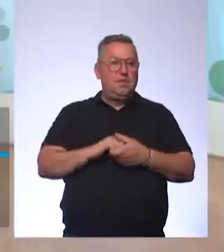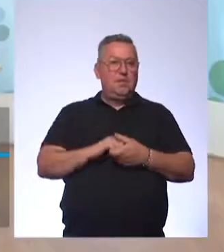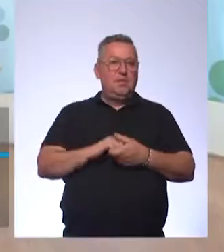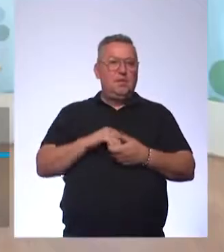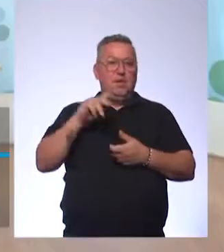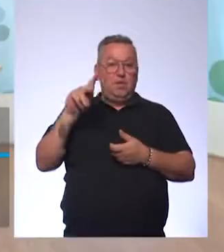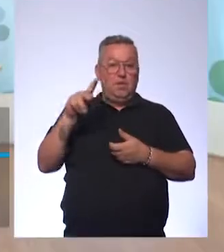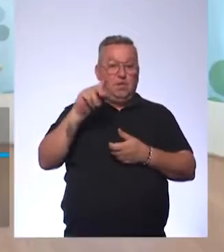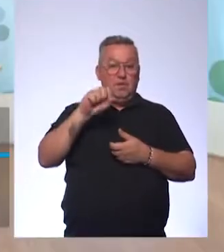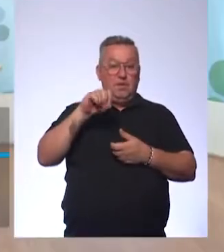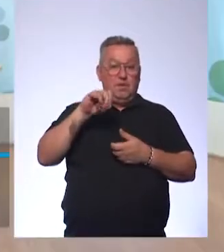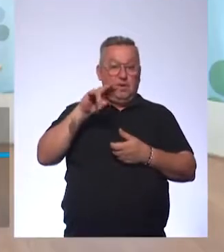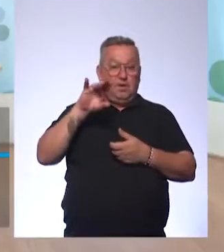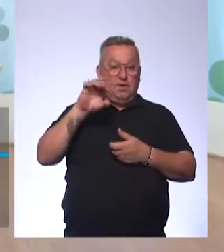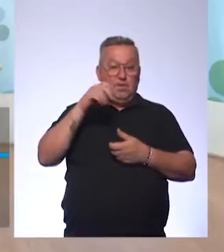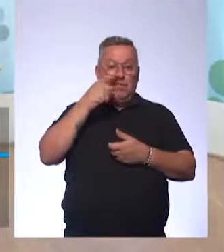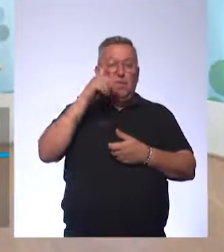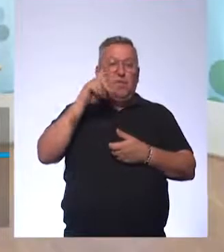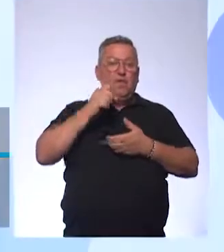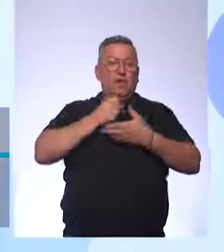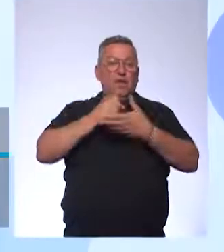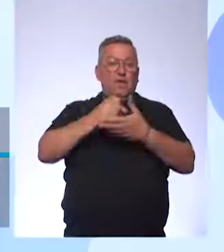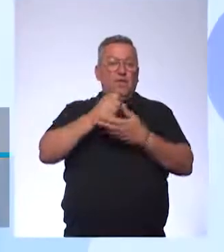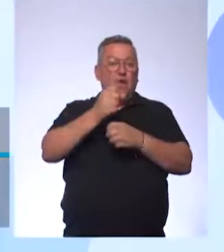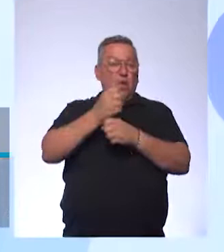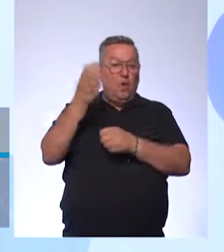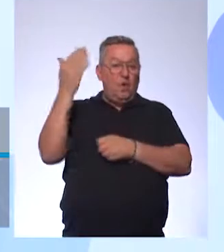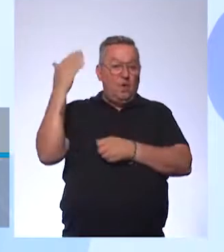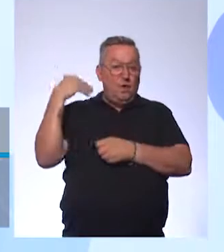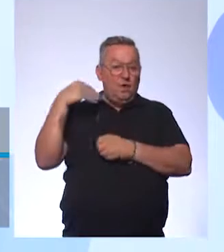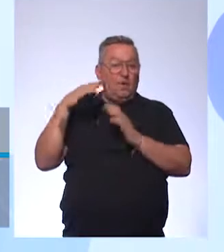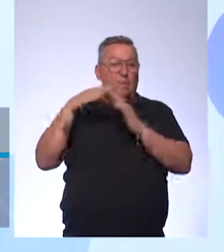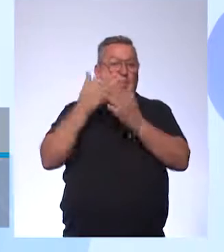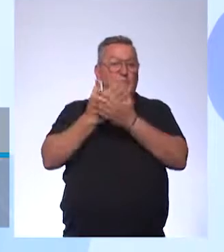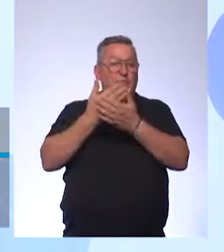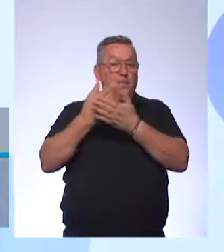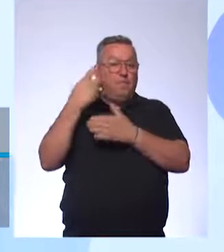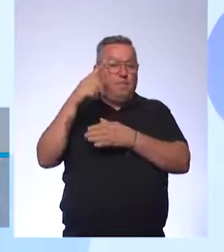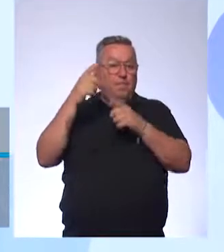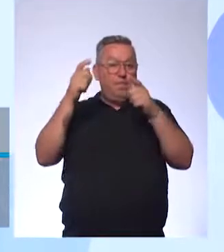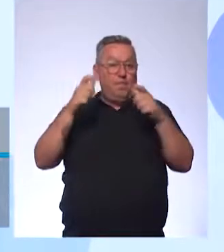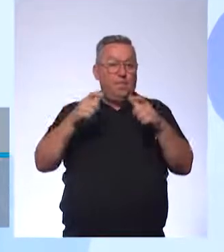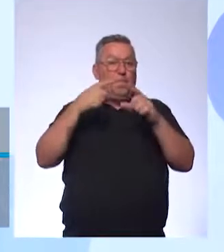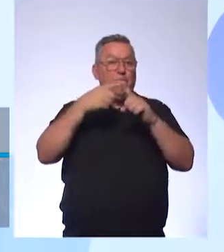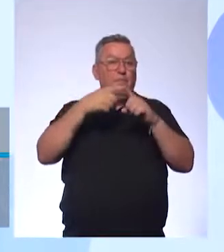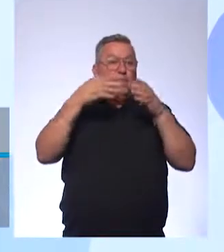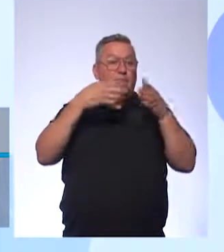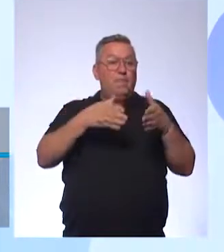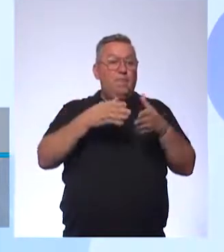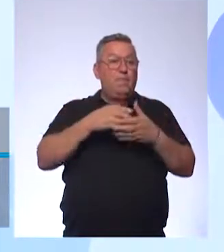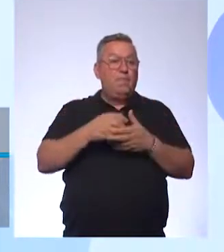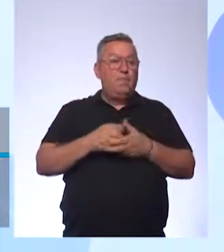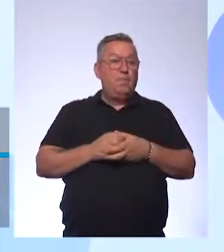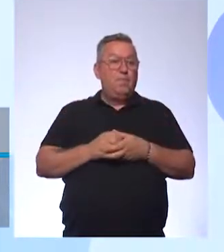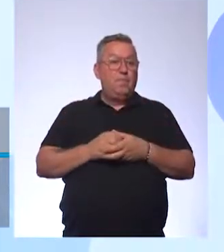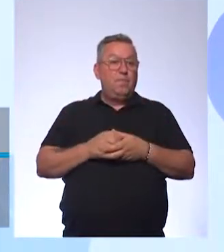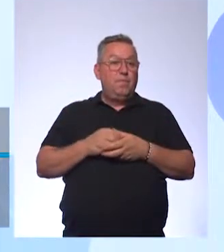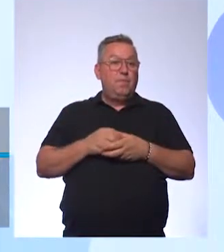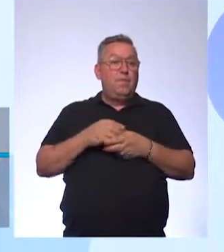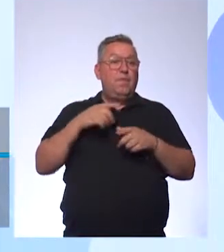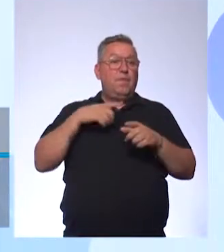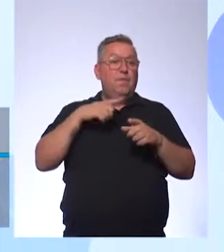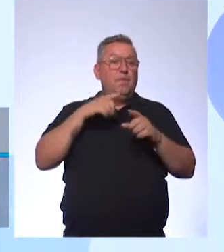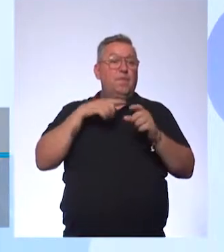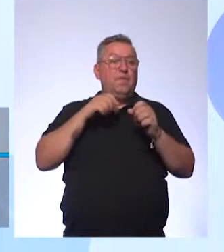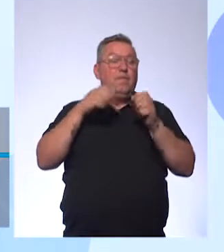professor Silvio Luiz, ele disse que já levou anos atrás os alunos da escola dele, do aluno no Novo Sítio, por um tour no